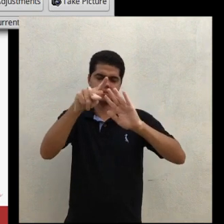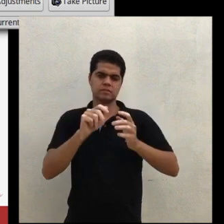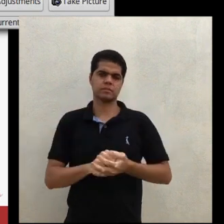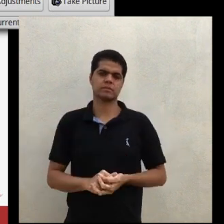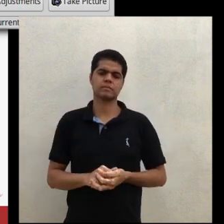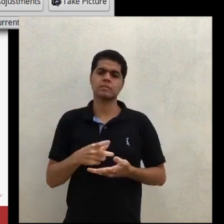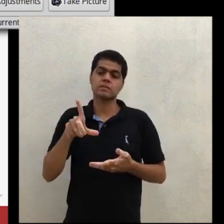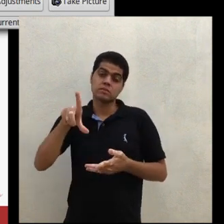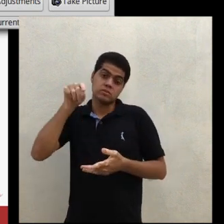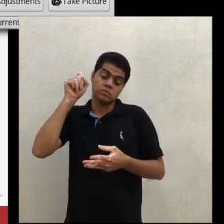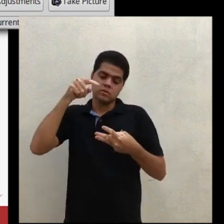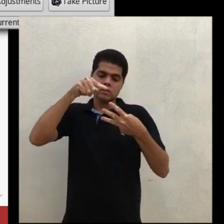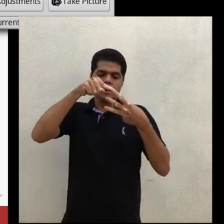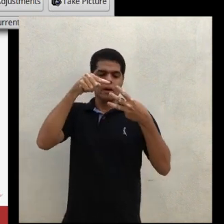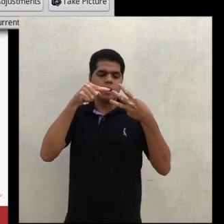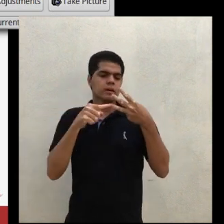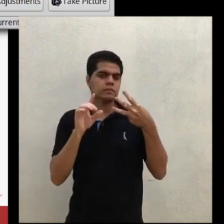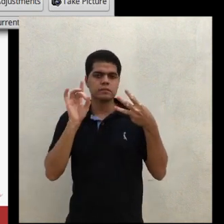fuzzy. Tá?